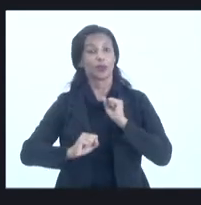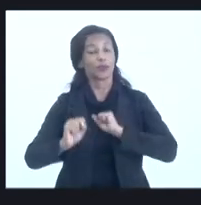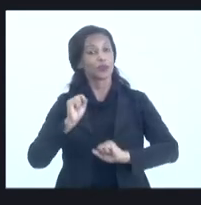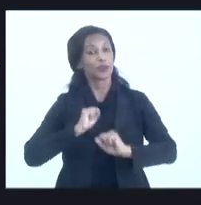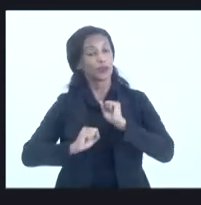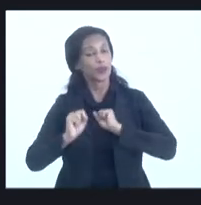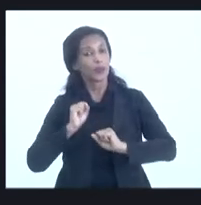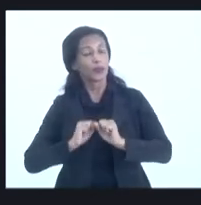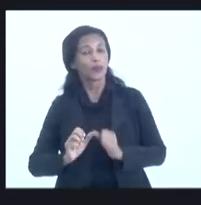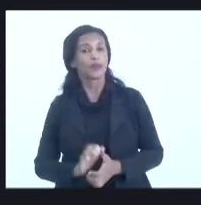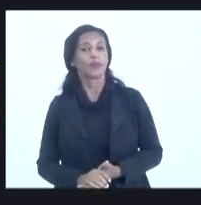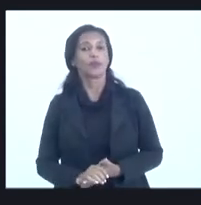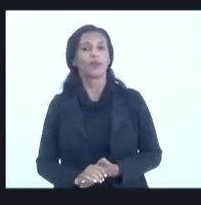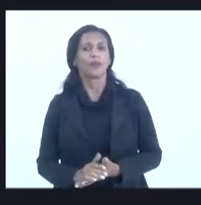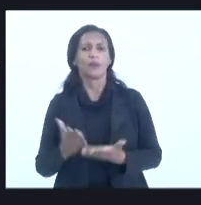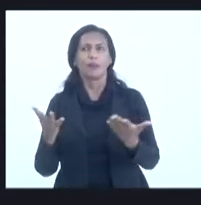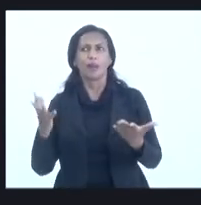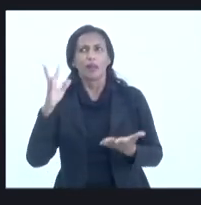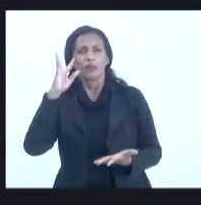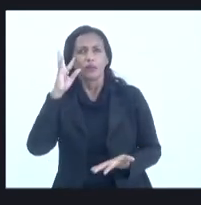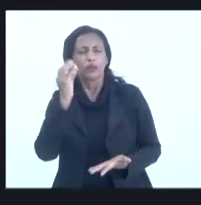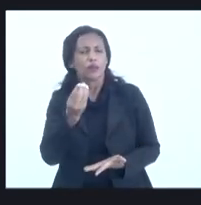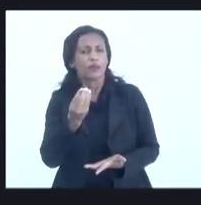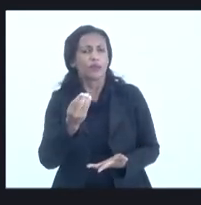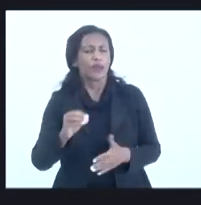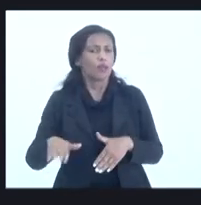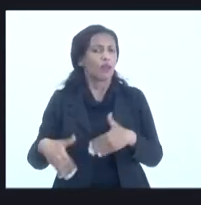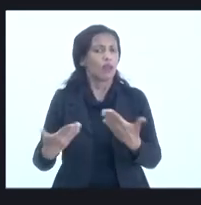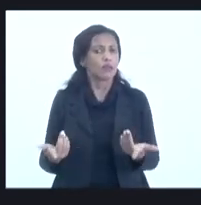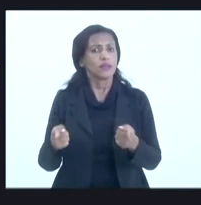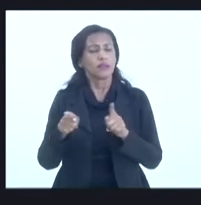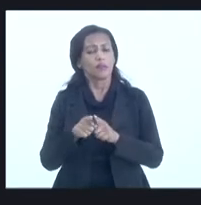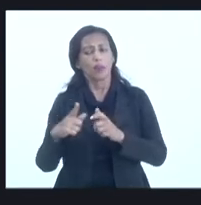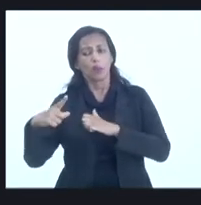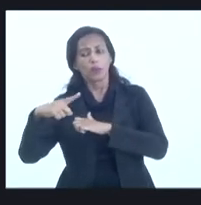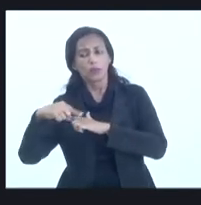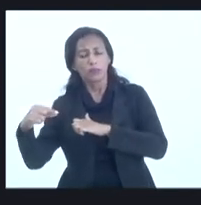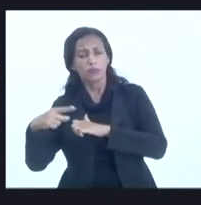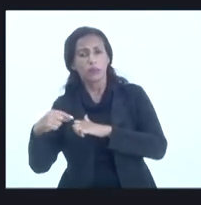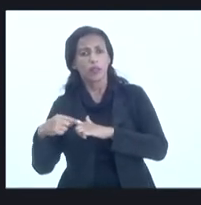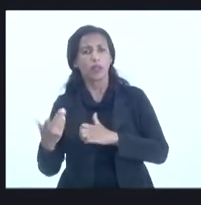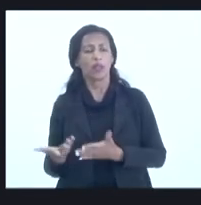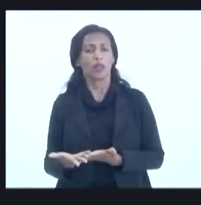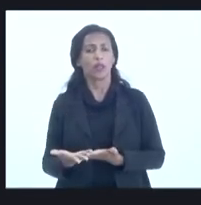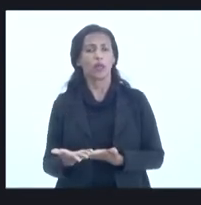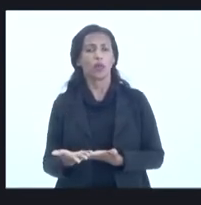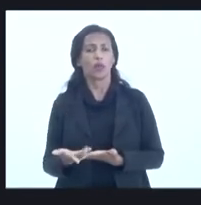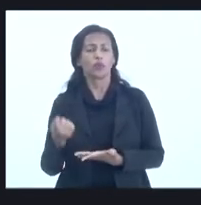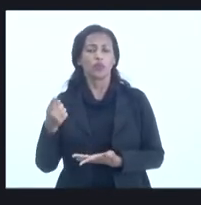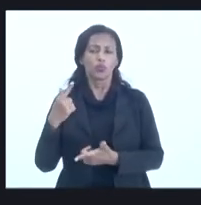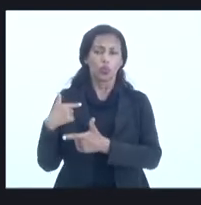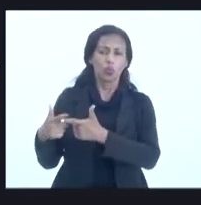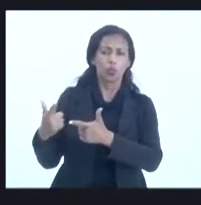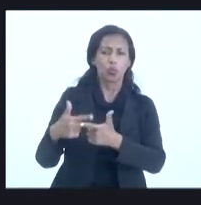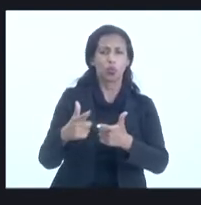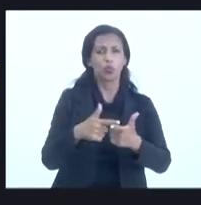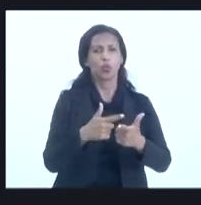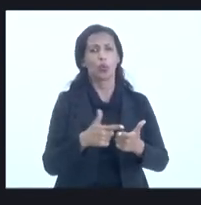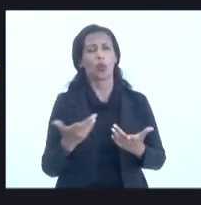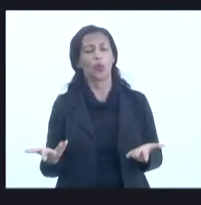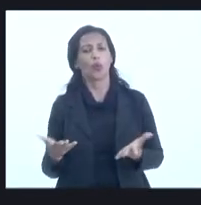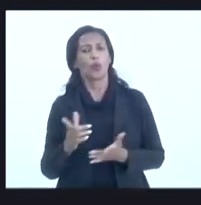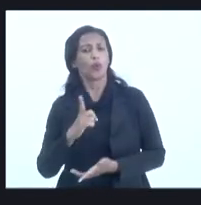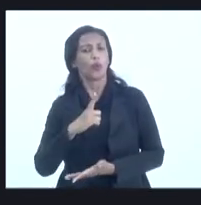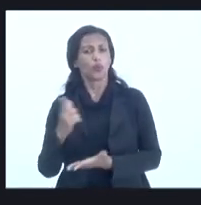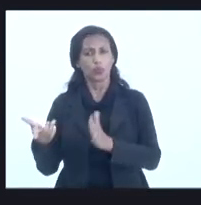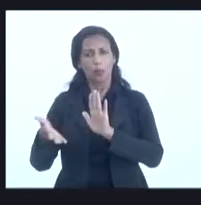ansiosos pelas soluções, e assim como os empreendedores, dos entraves, dos muitos entraves, dentre eles o que o